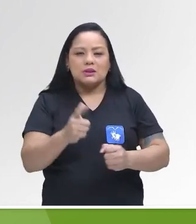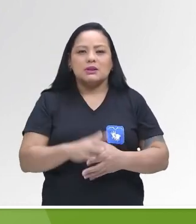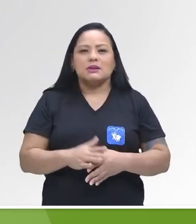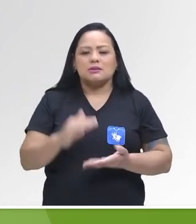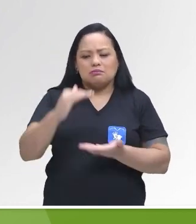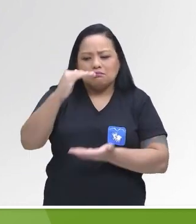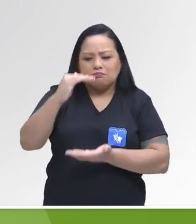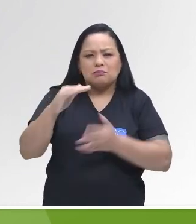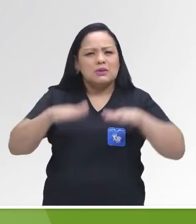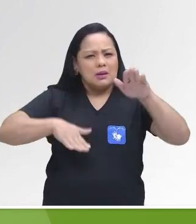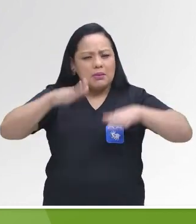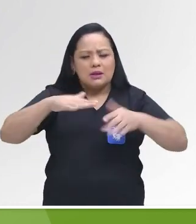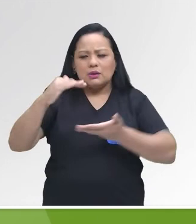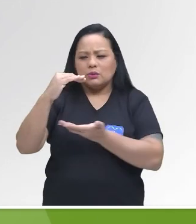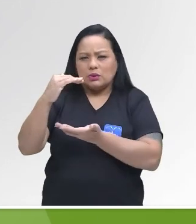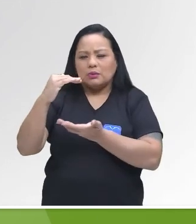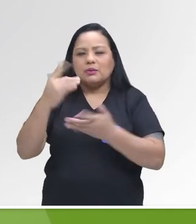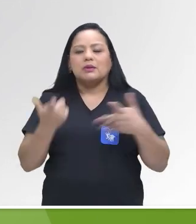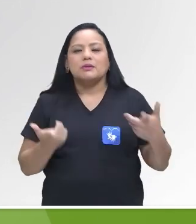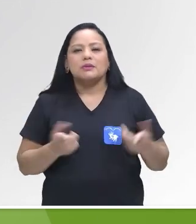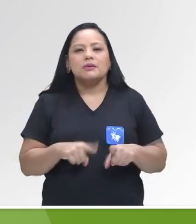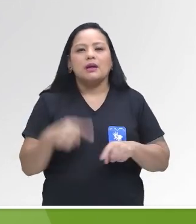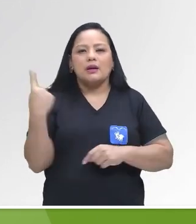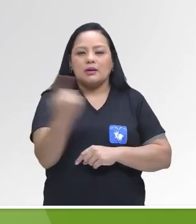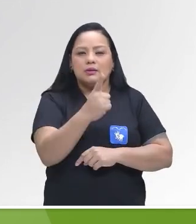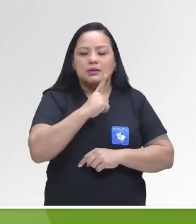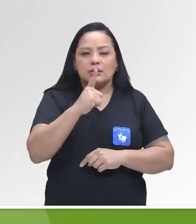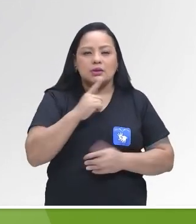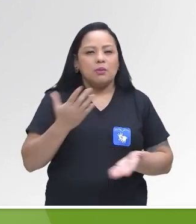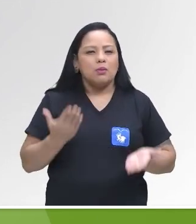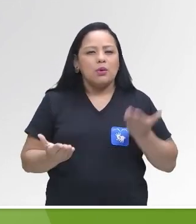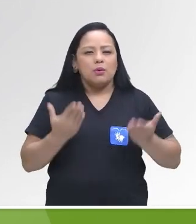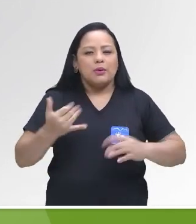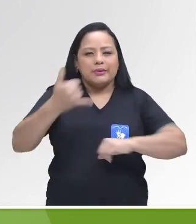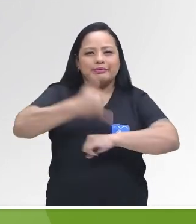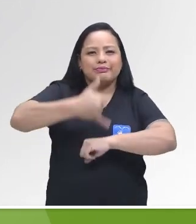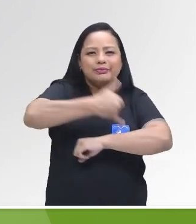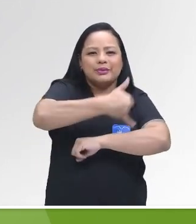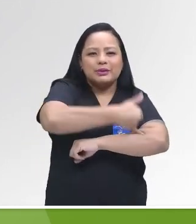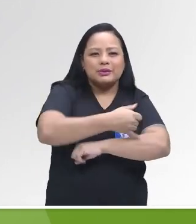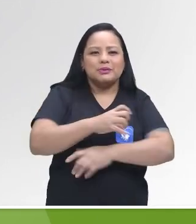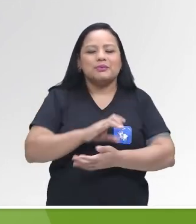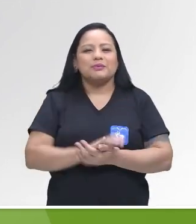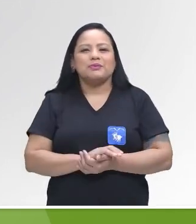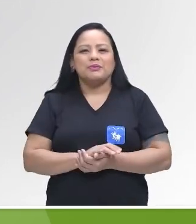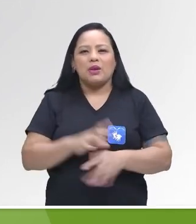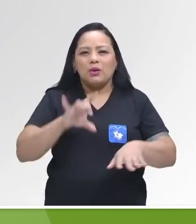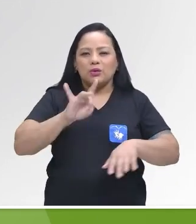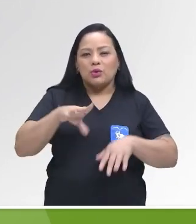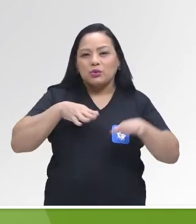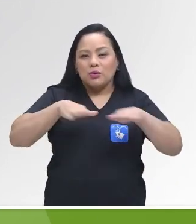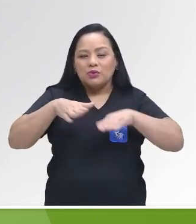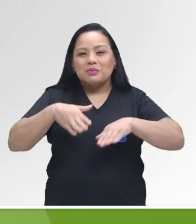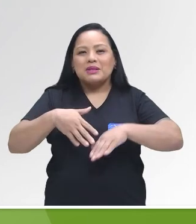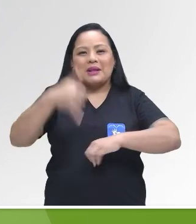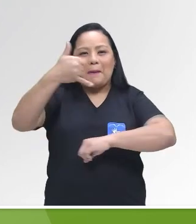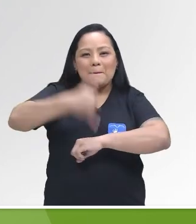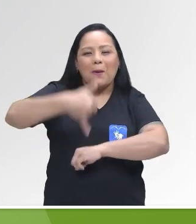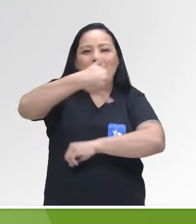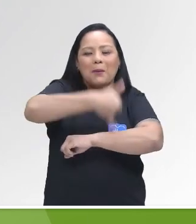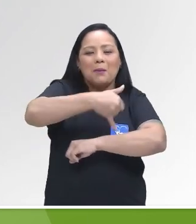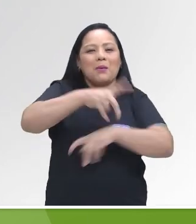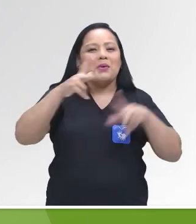tamanho, é claro. E aí a gente tem a analogia com o saci, que o saci só se movimenta pulando. Assim são